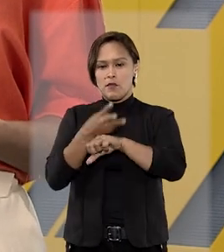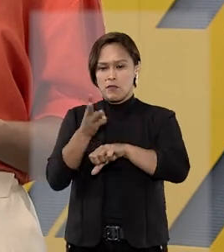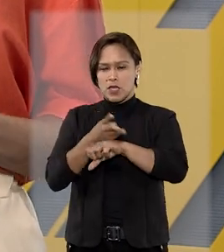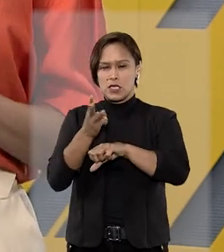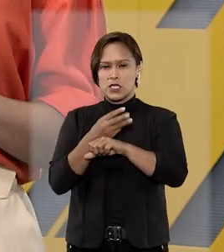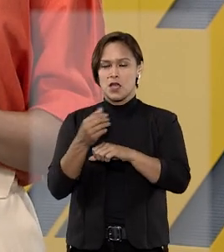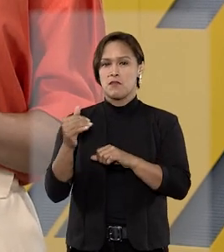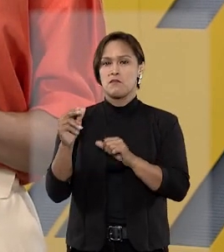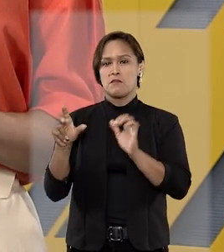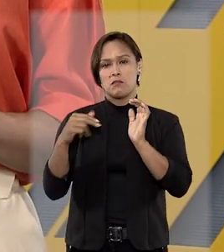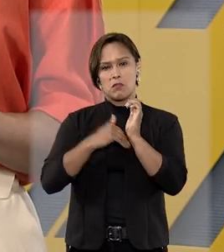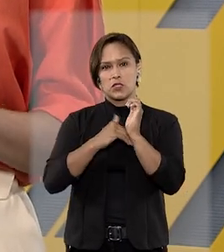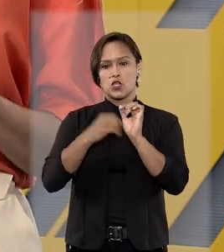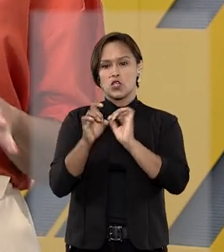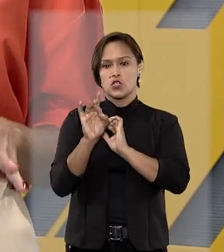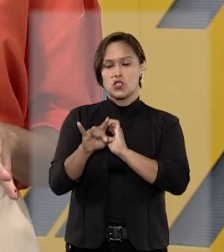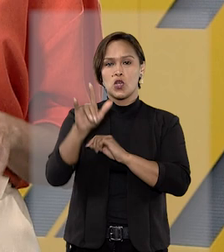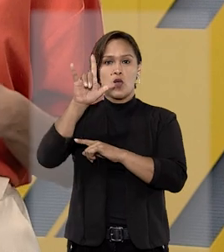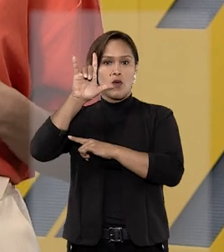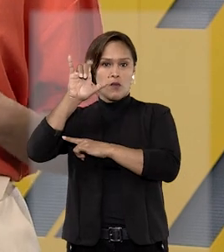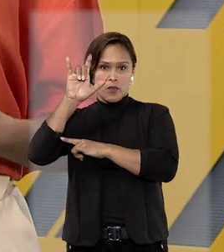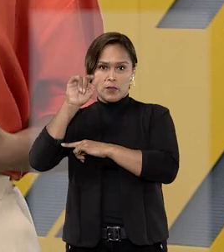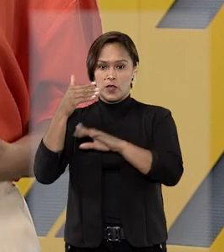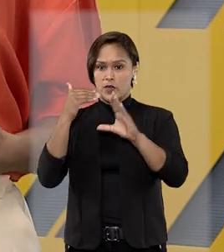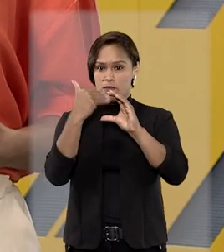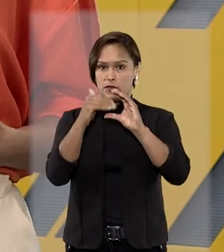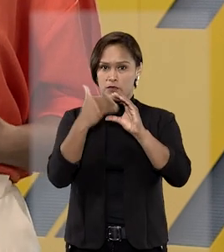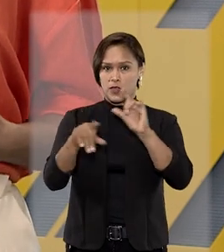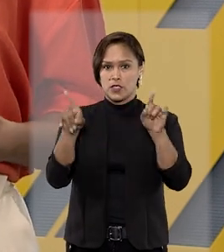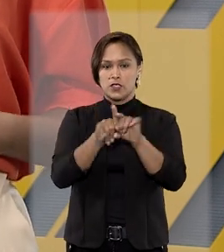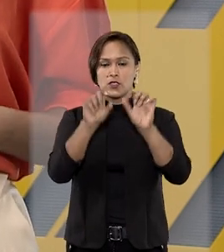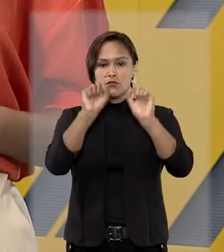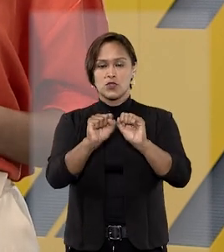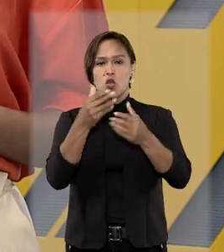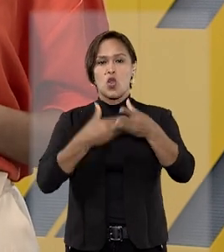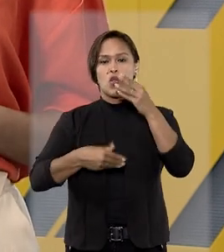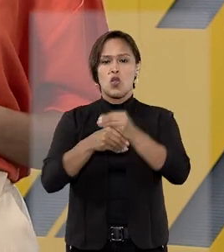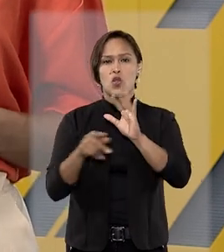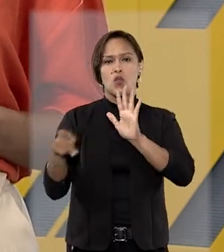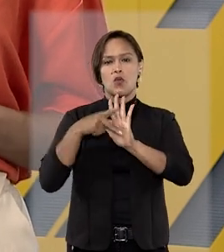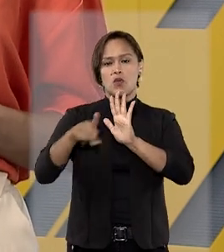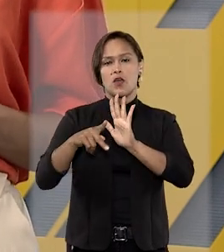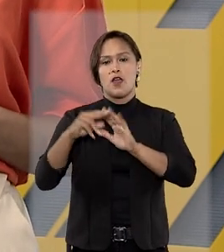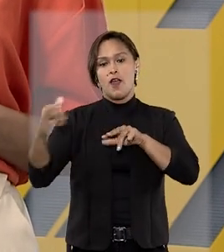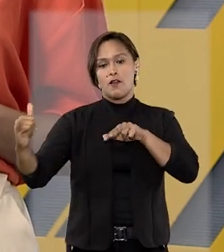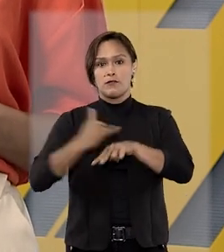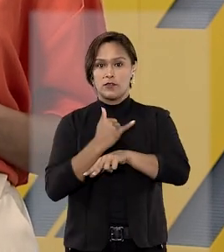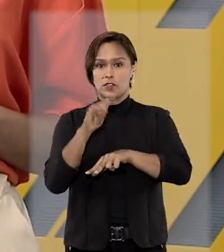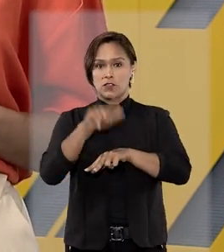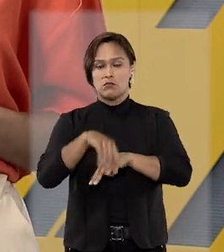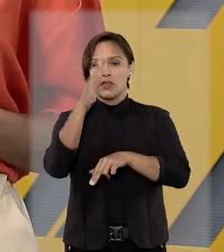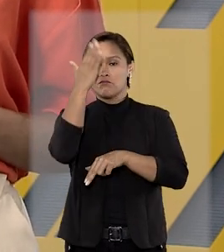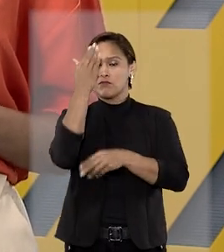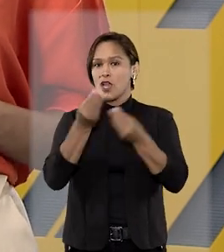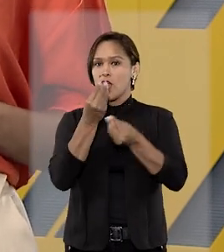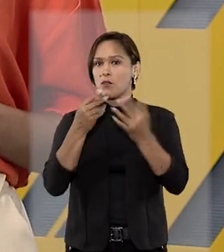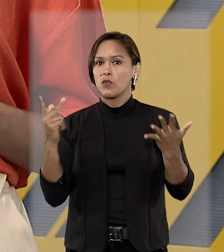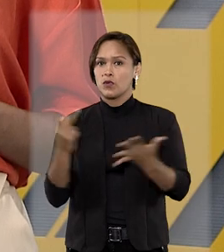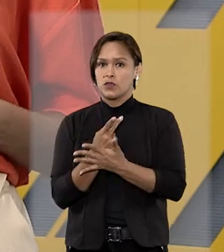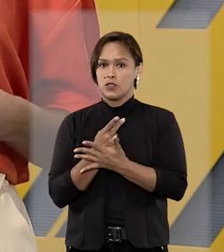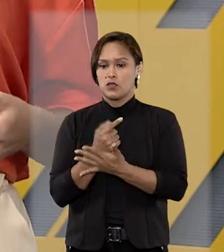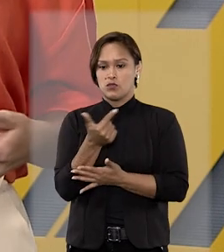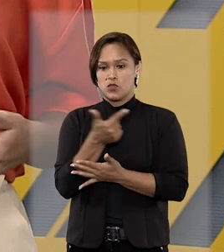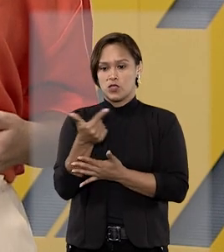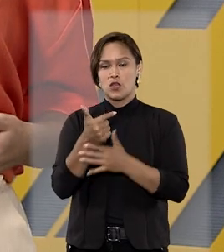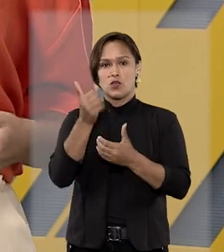mensagem privada que só é vista pelo remetente e pelo destinatário se consuma no local onde a vítima toma conhecimento da